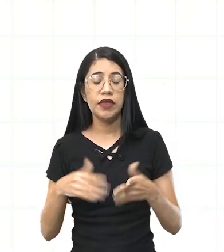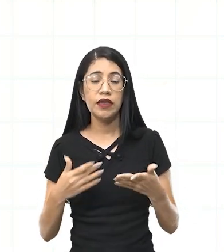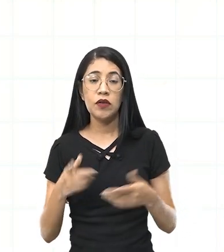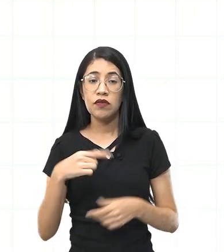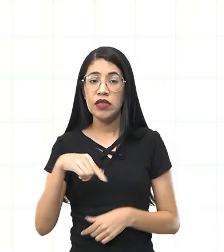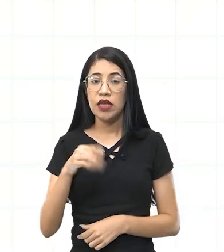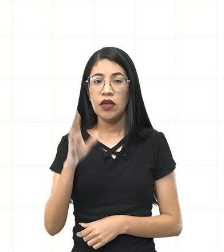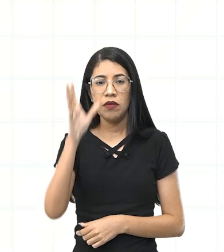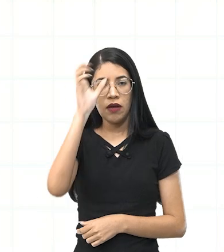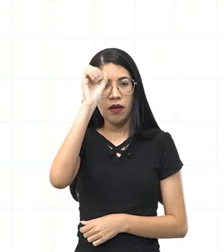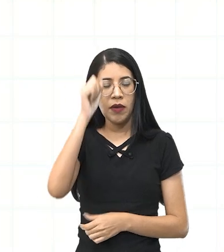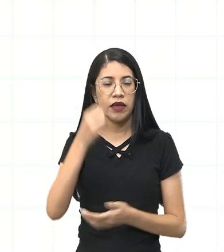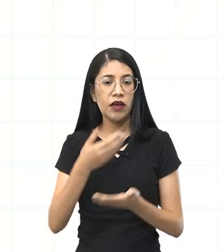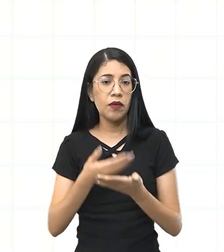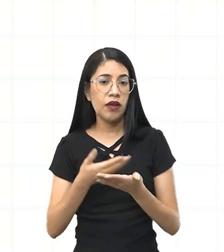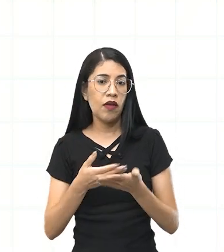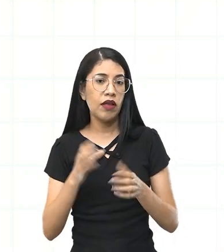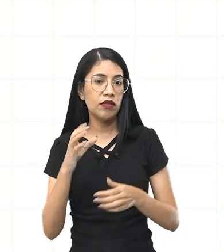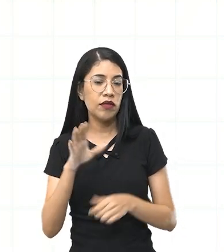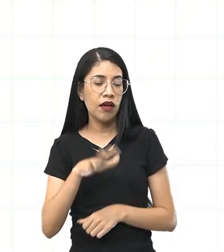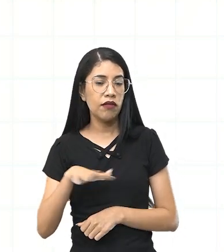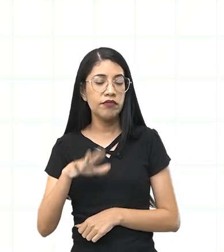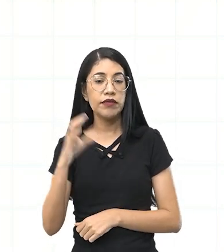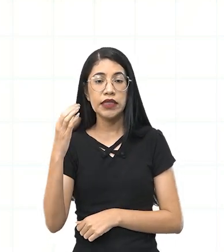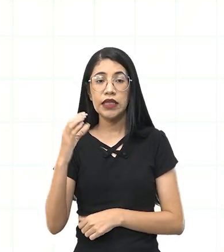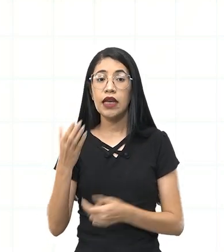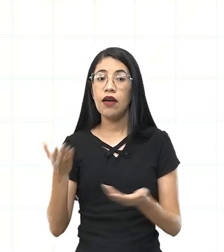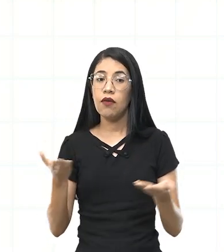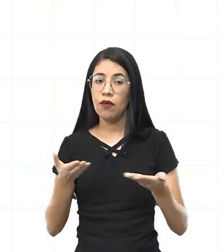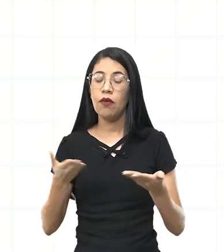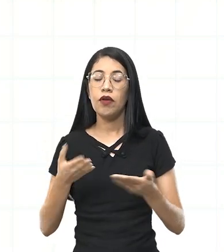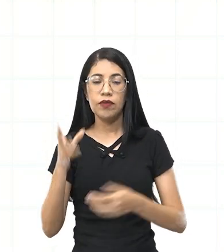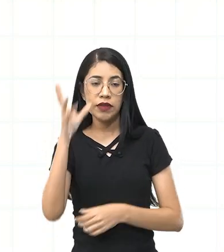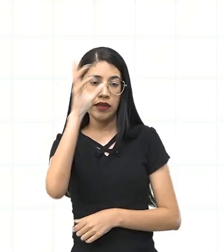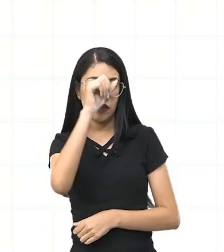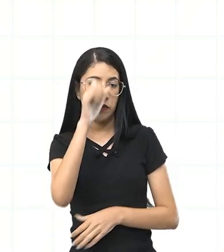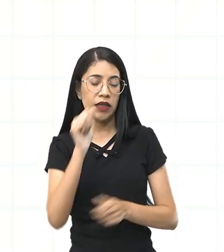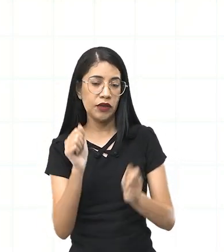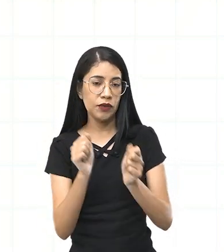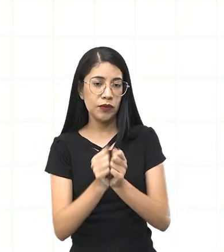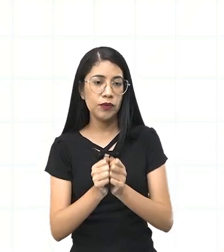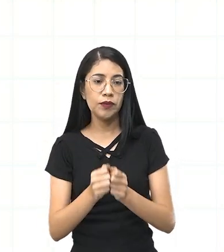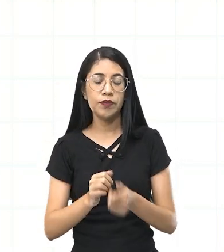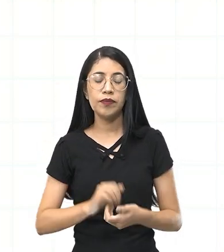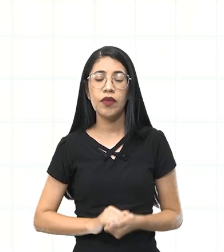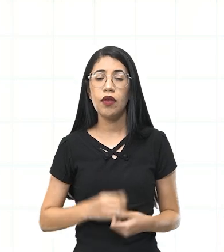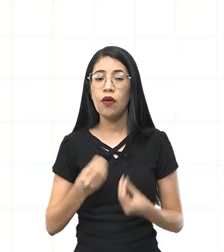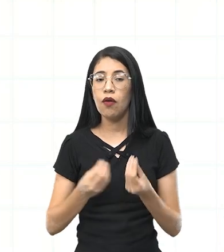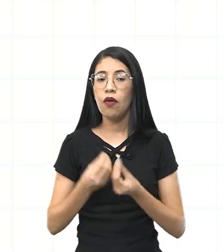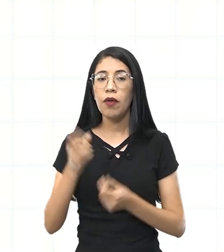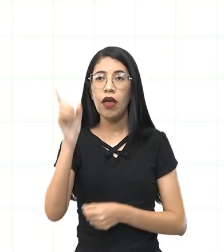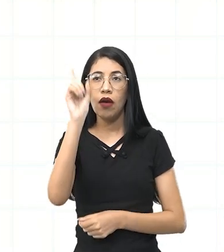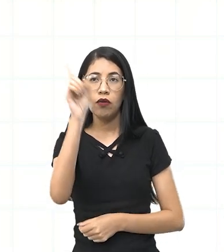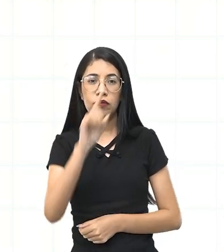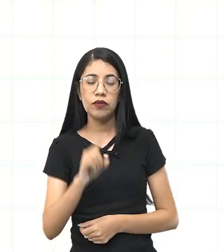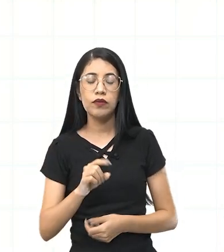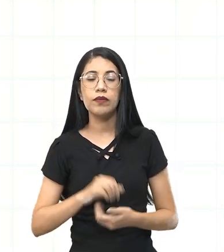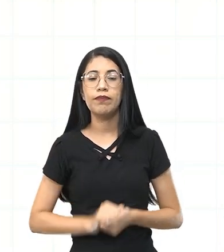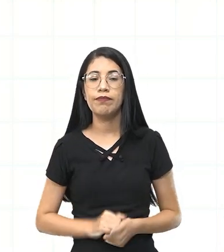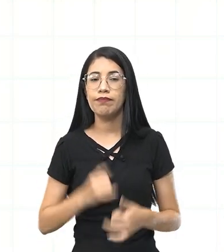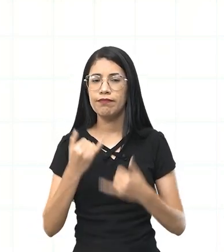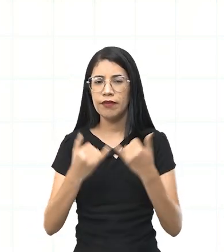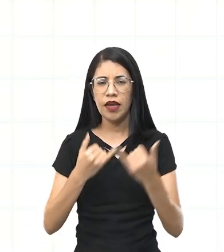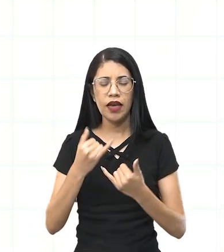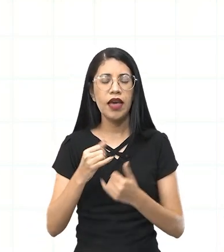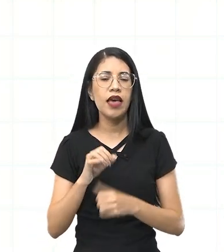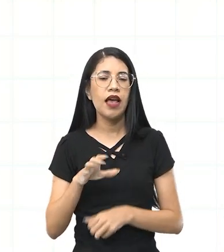não aprenderam isso na aula de ciências, vocês vão aprender agora comigo, como é que funciona o raio, certo? Brincadeira, gente, o